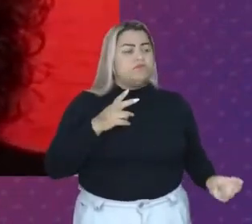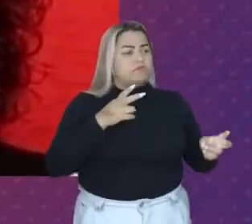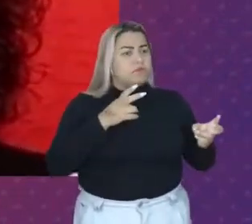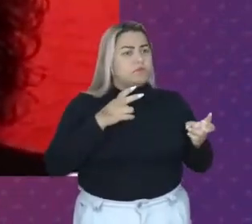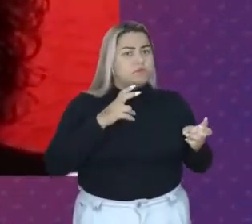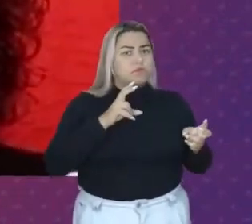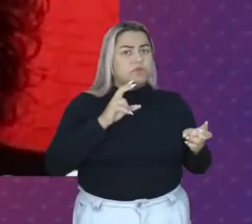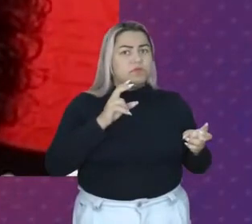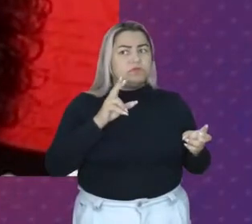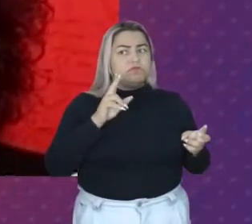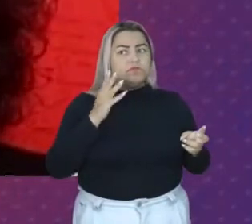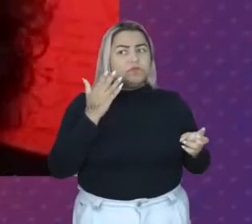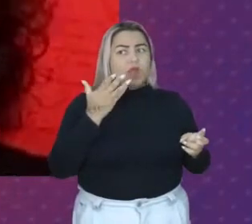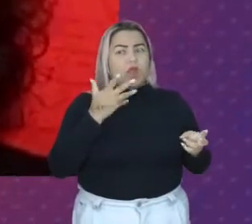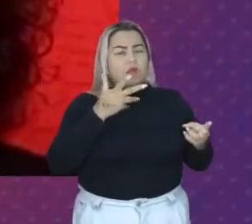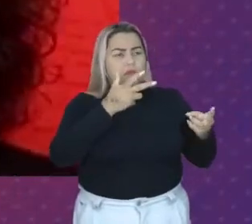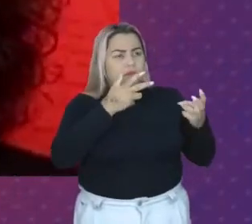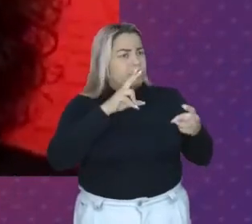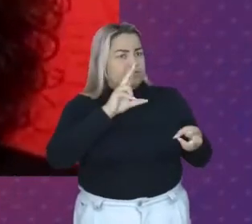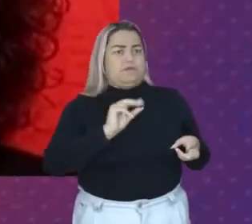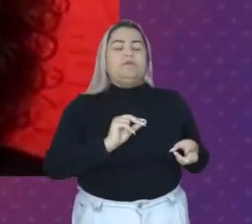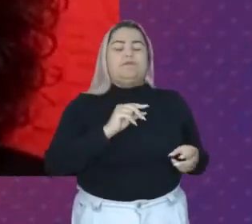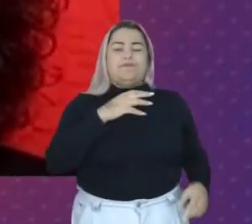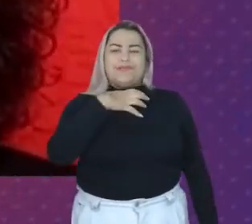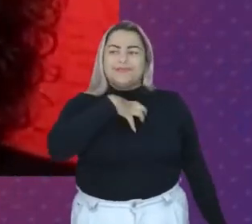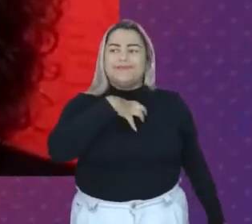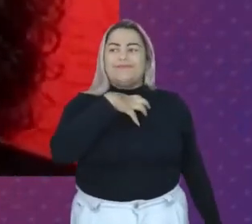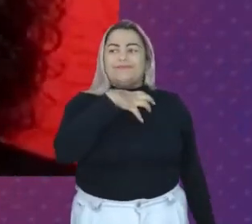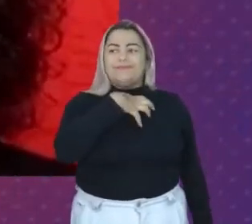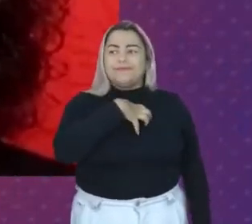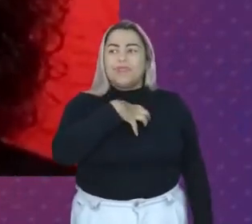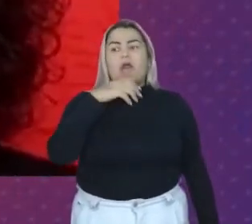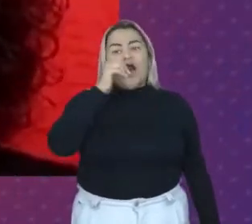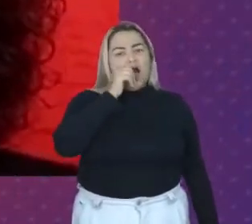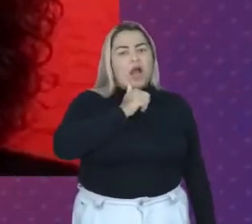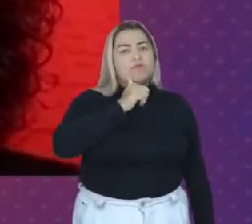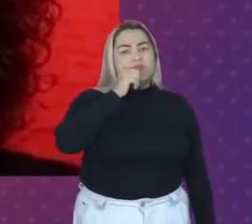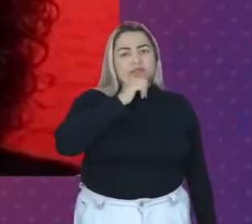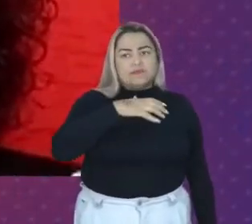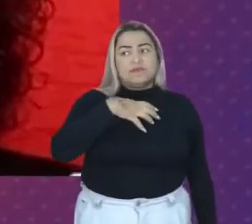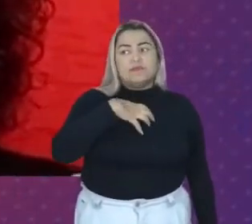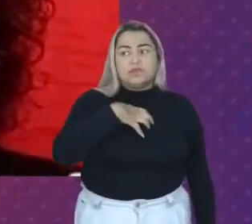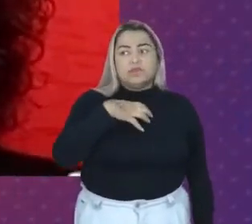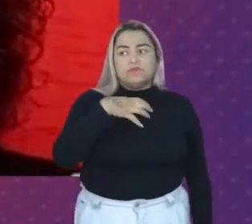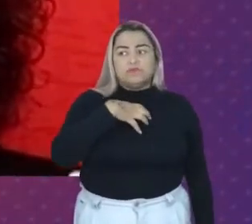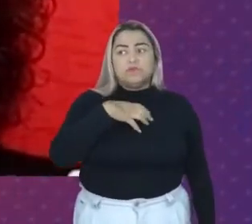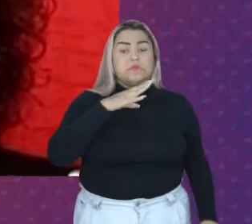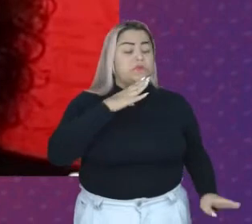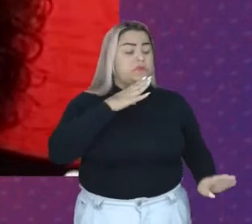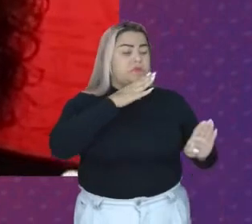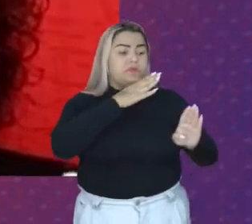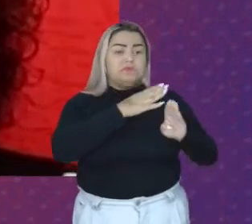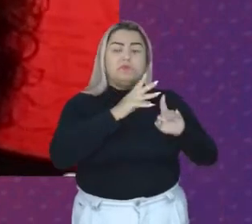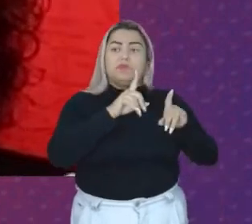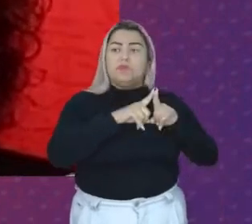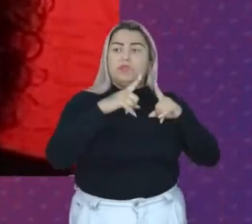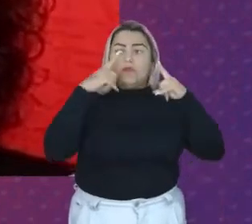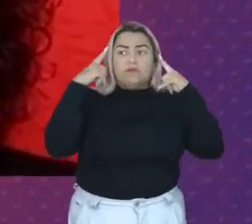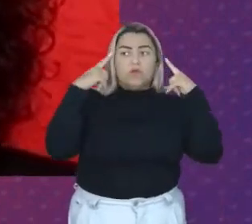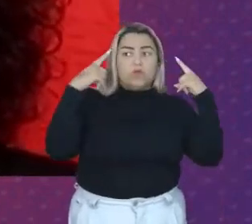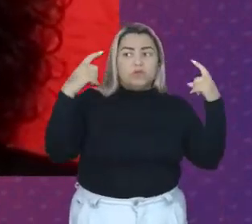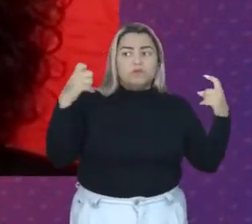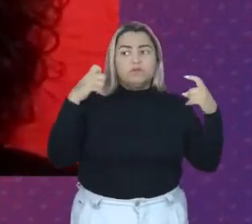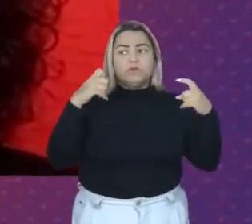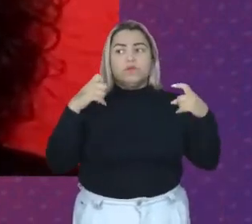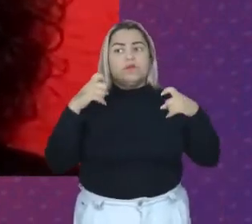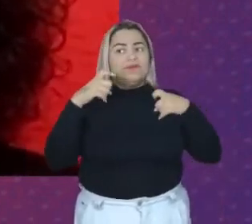imperceptível, mas a gente sente, a mulher sente, principalmente na violência sexual,